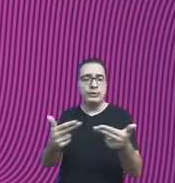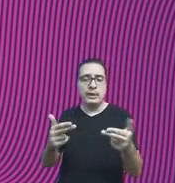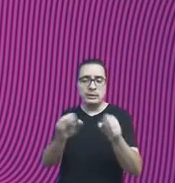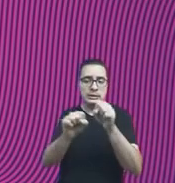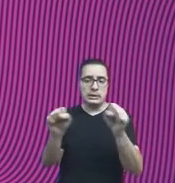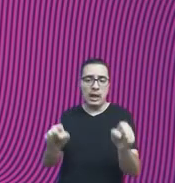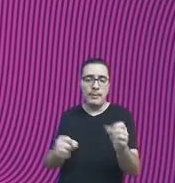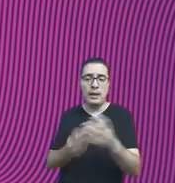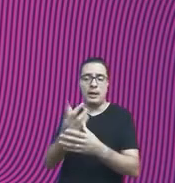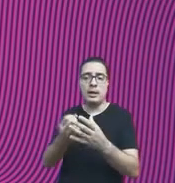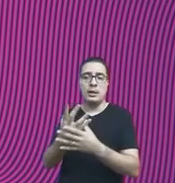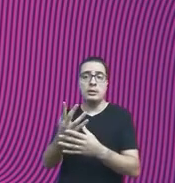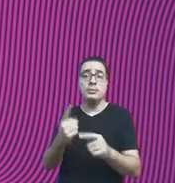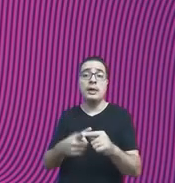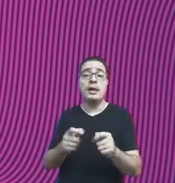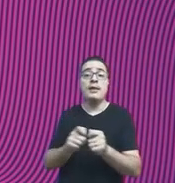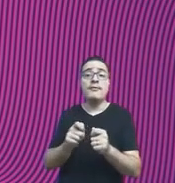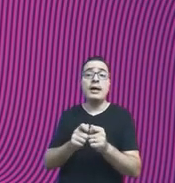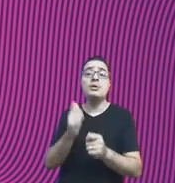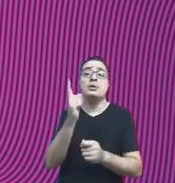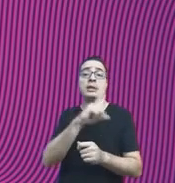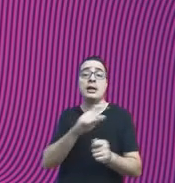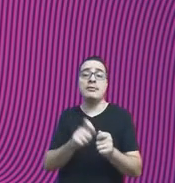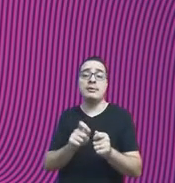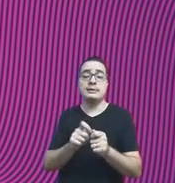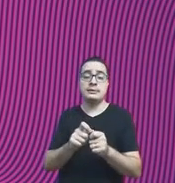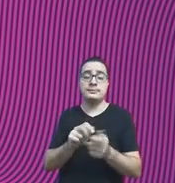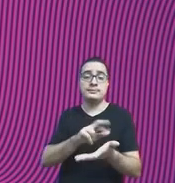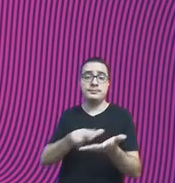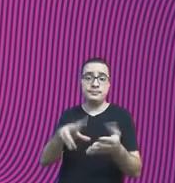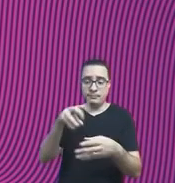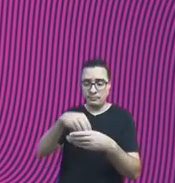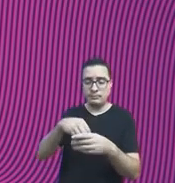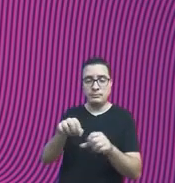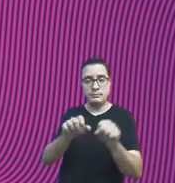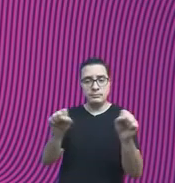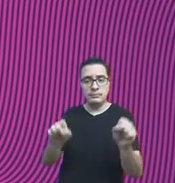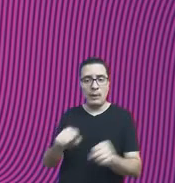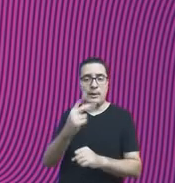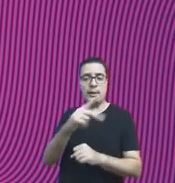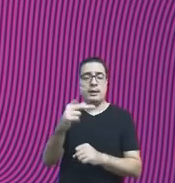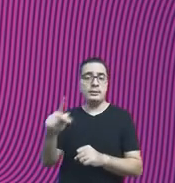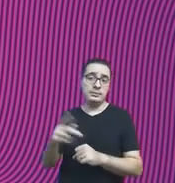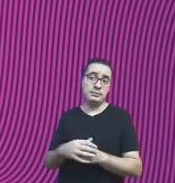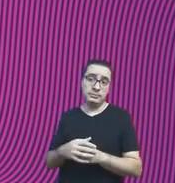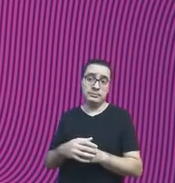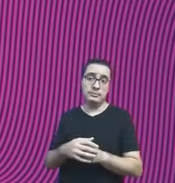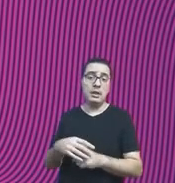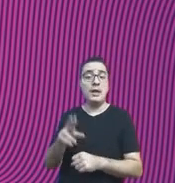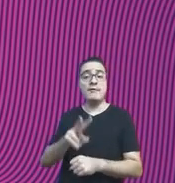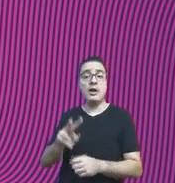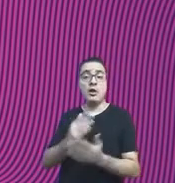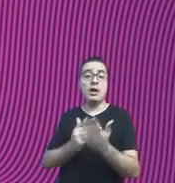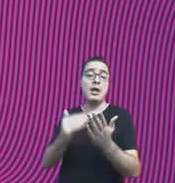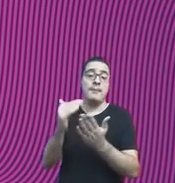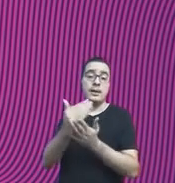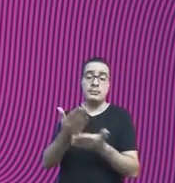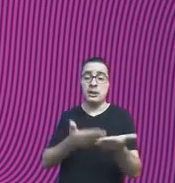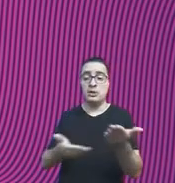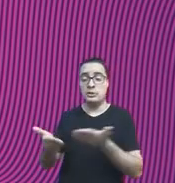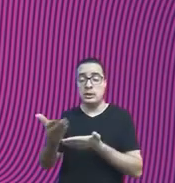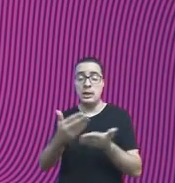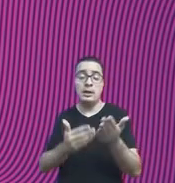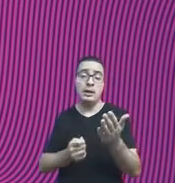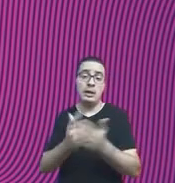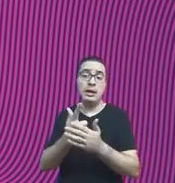eles fazem isso, eles conseguem fazer a navegação desse paciente dentro do sistema deles também e geram mais valor até para negociar e montar os sistemas horizontais